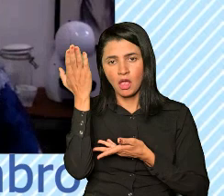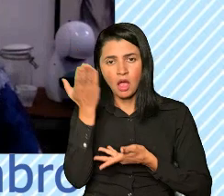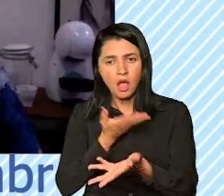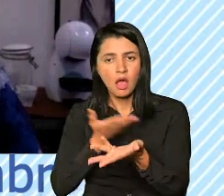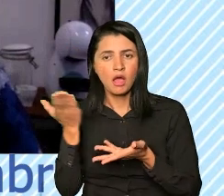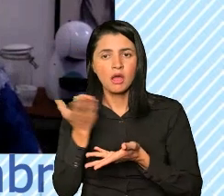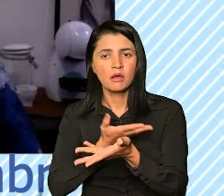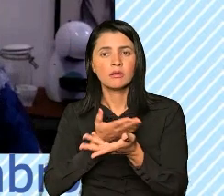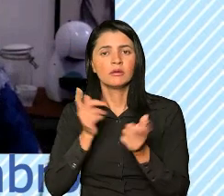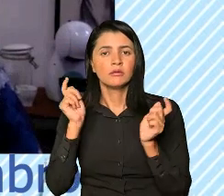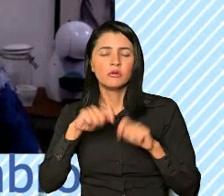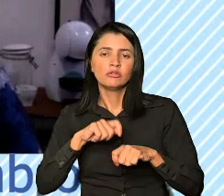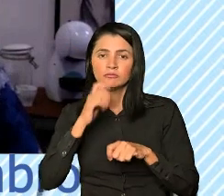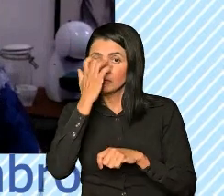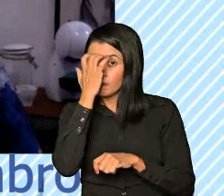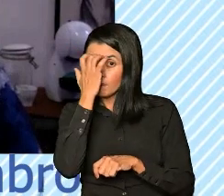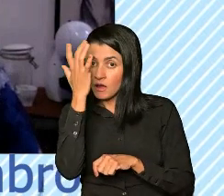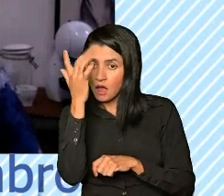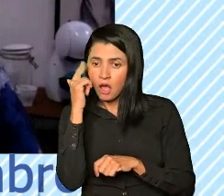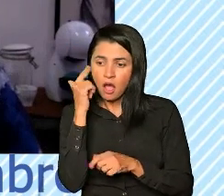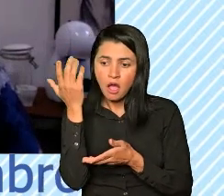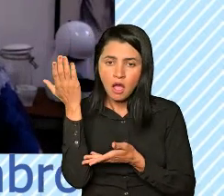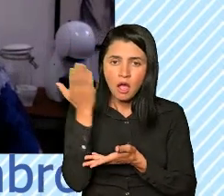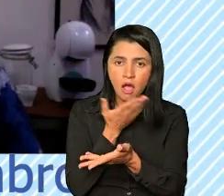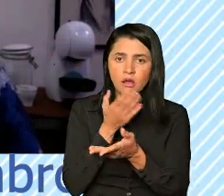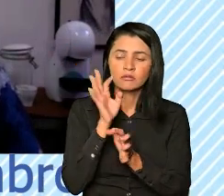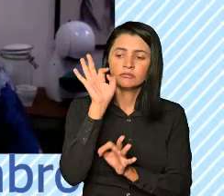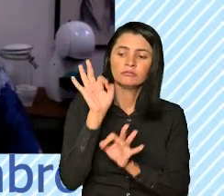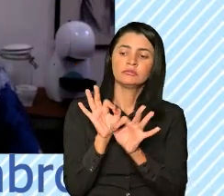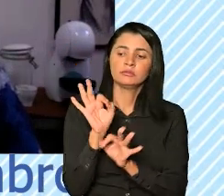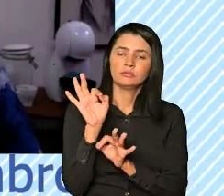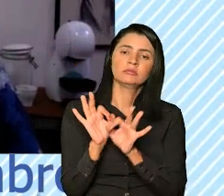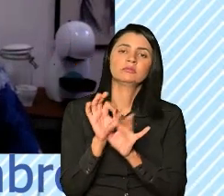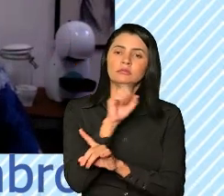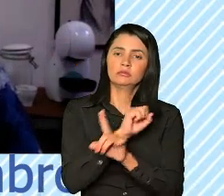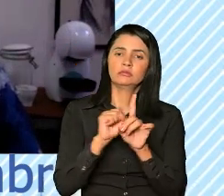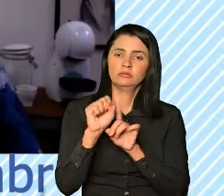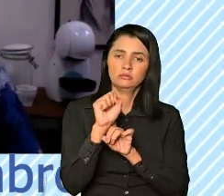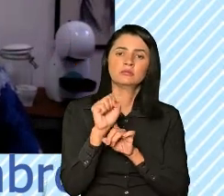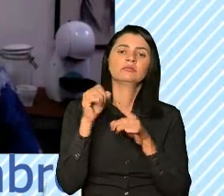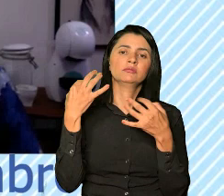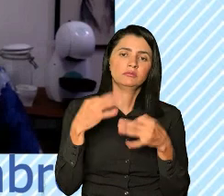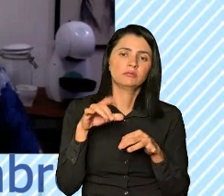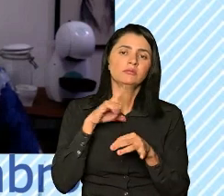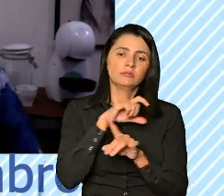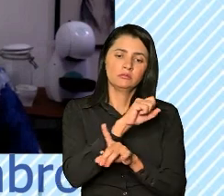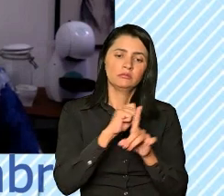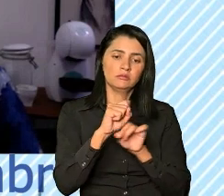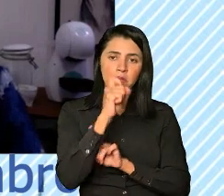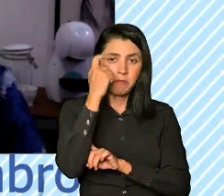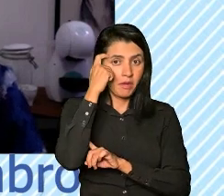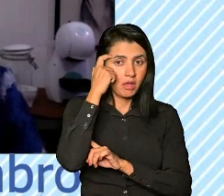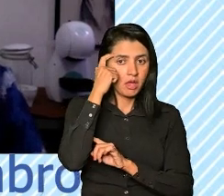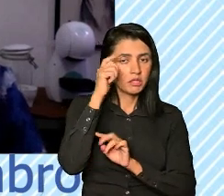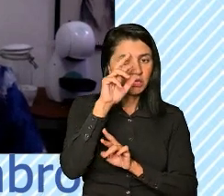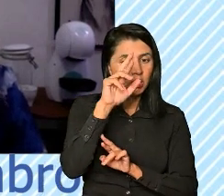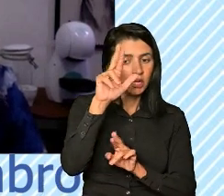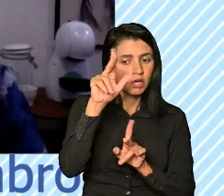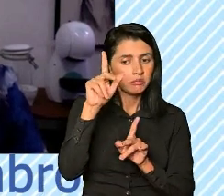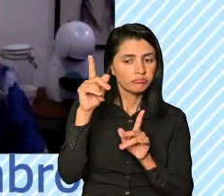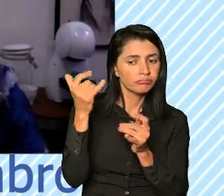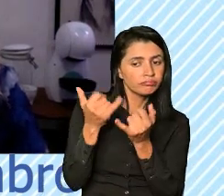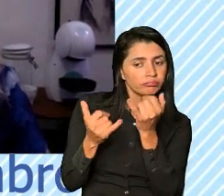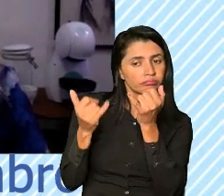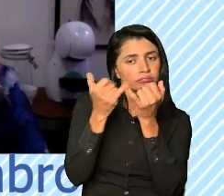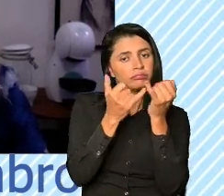permite, facilidade de ordenação social, porque nós temos uma sociedade que pensa de maneira similar